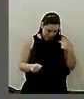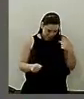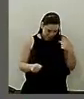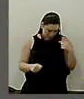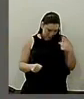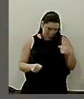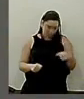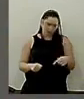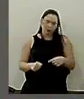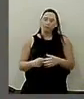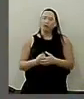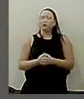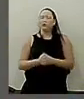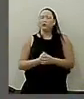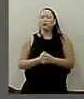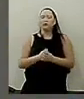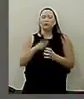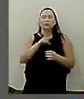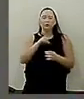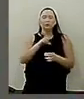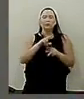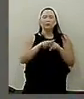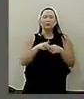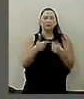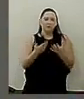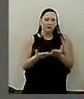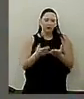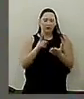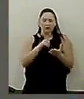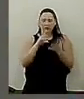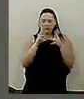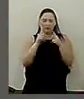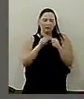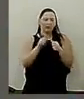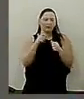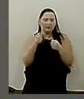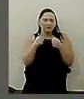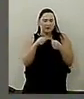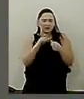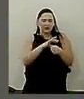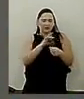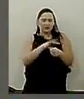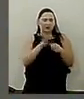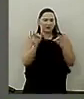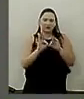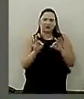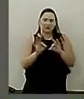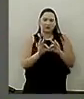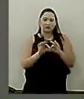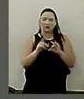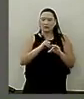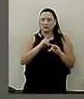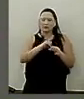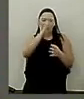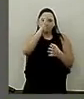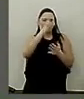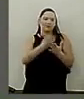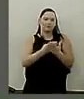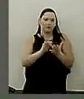por isso, exatamente por isso, que você não precisa ter medo de confiar